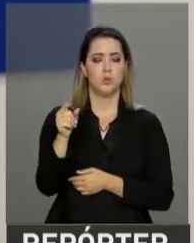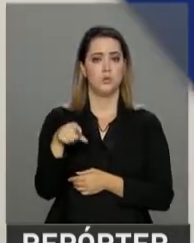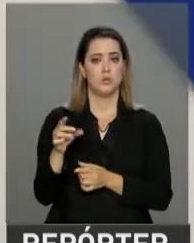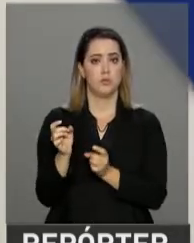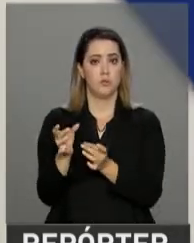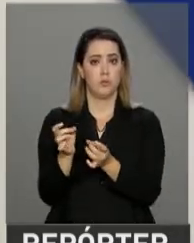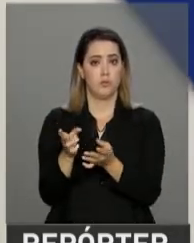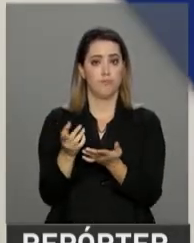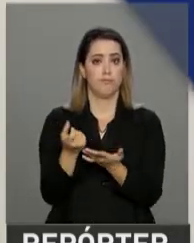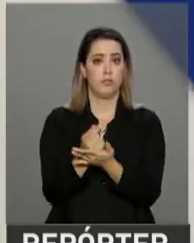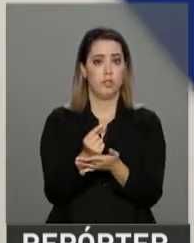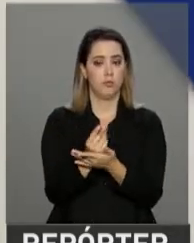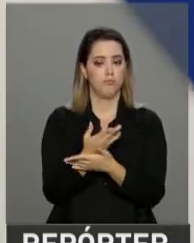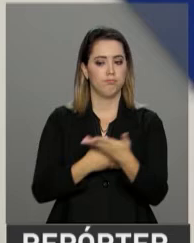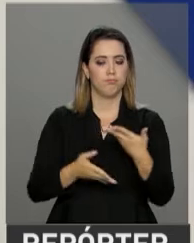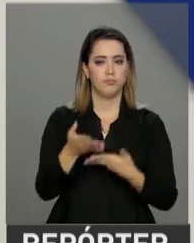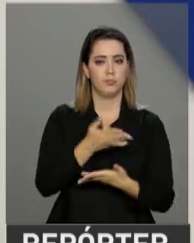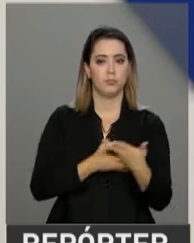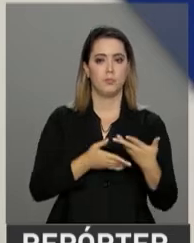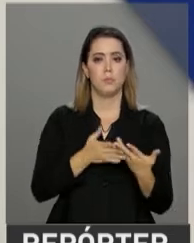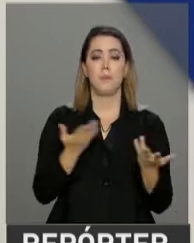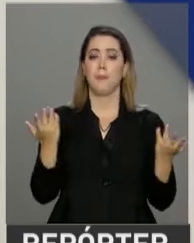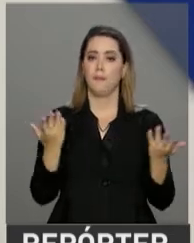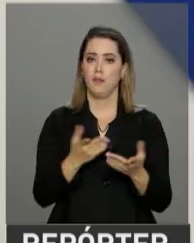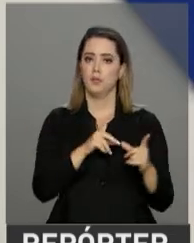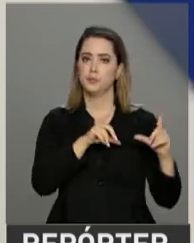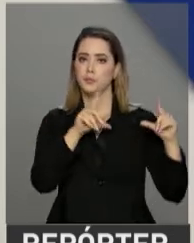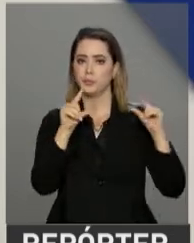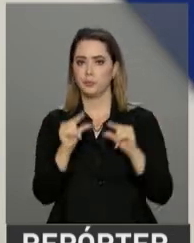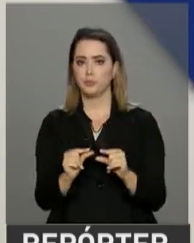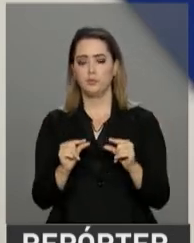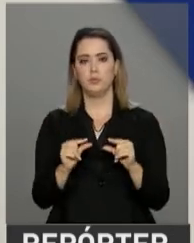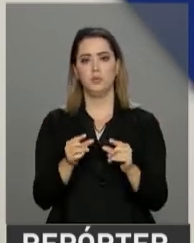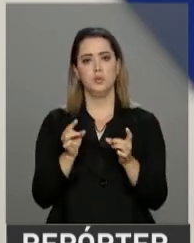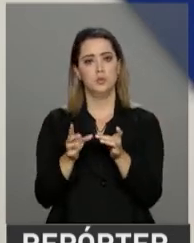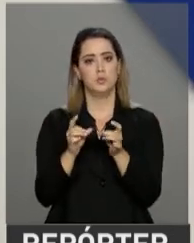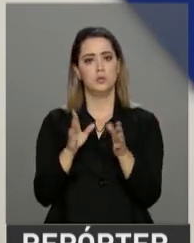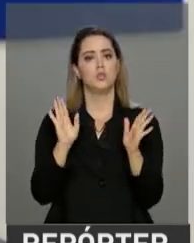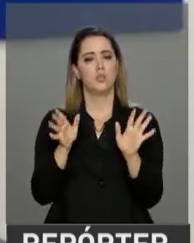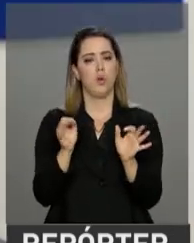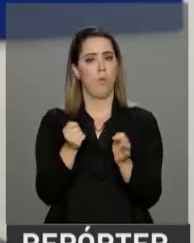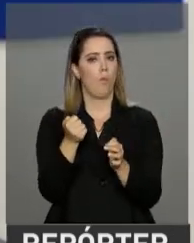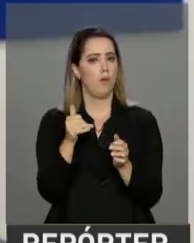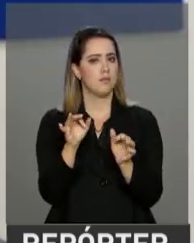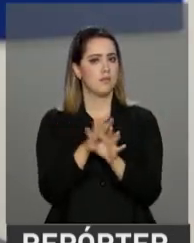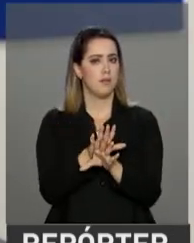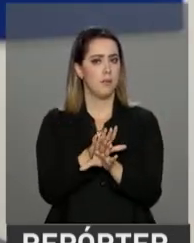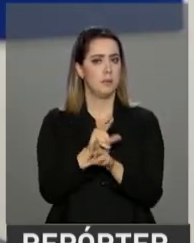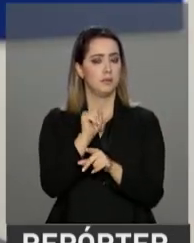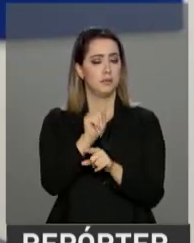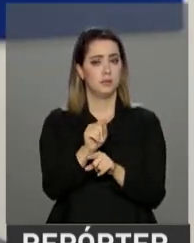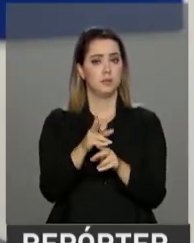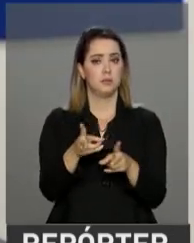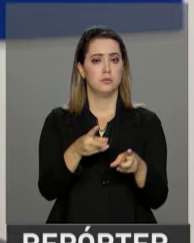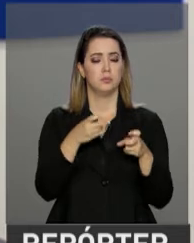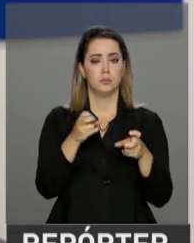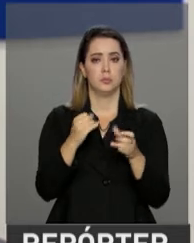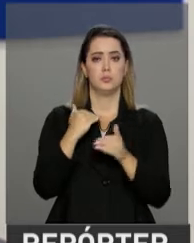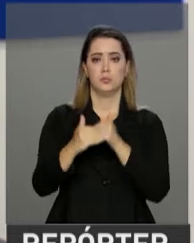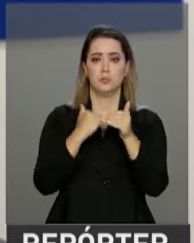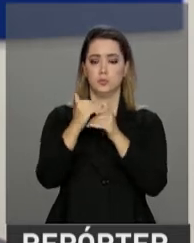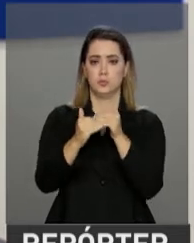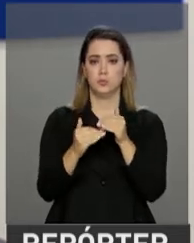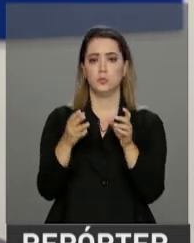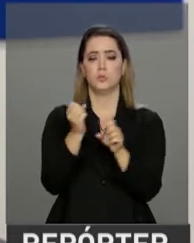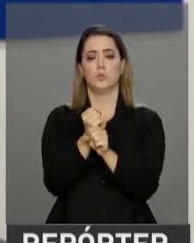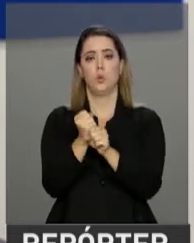no varejo para o economista o ciclo de queda nas vendas do varejo está perto do fim e a expectativa é de que o setor deve fechar